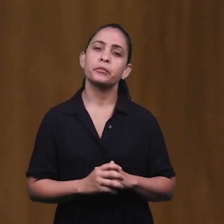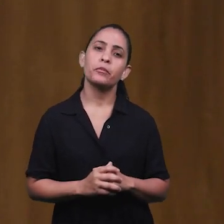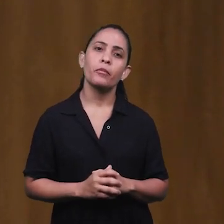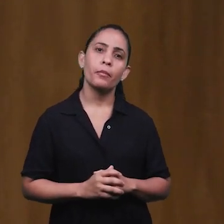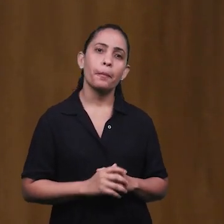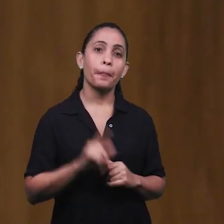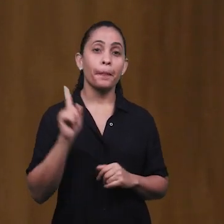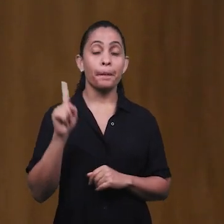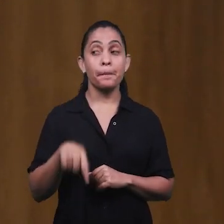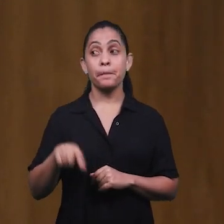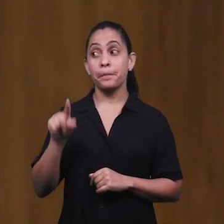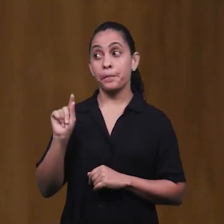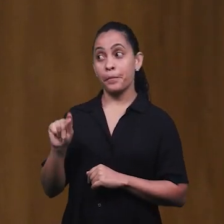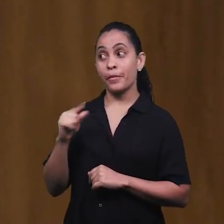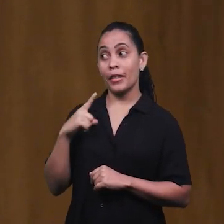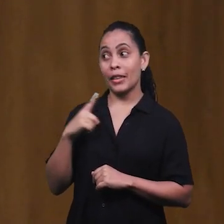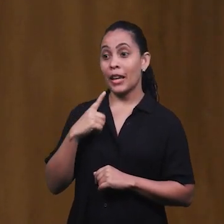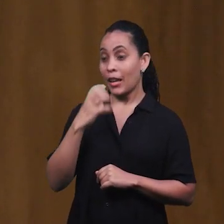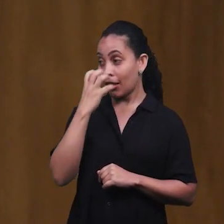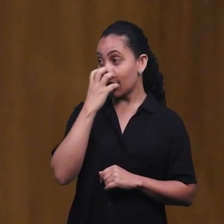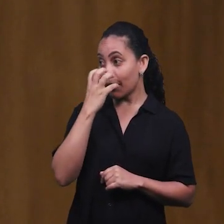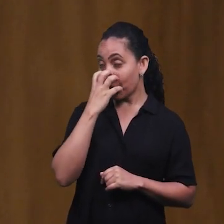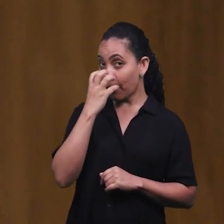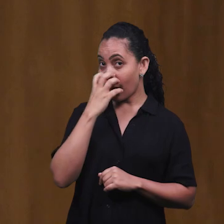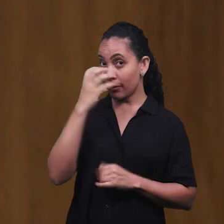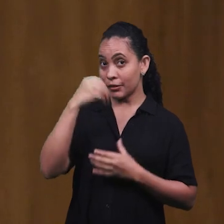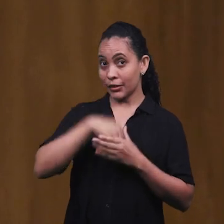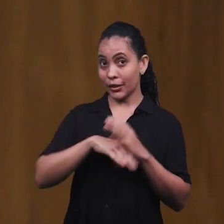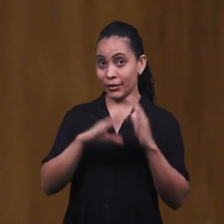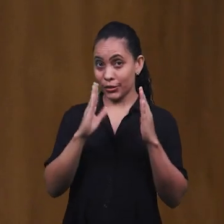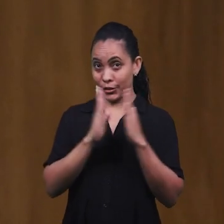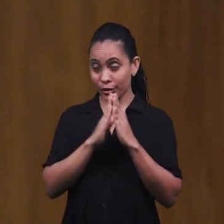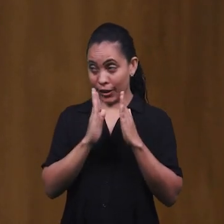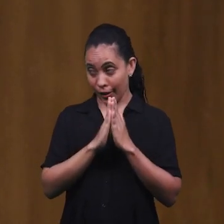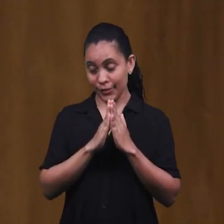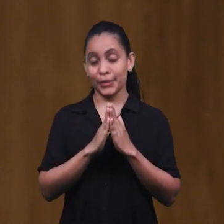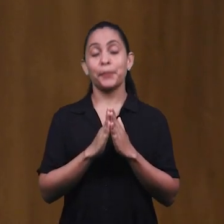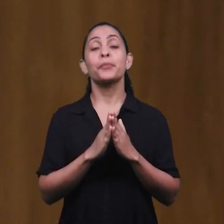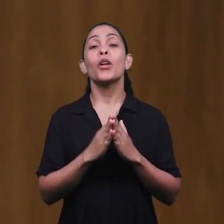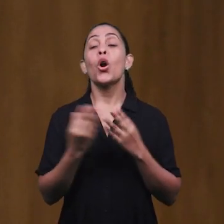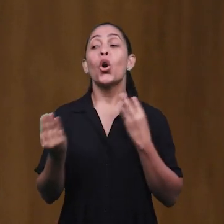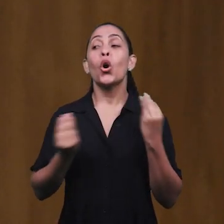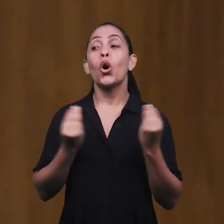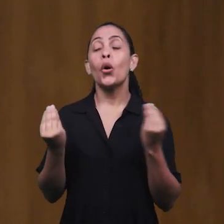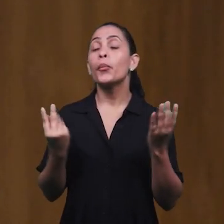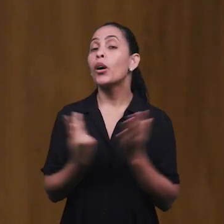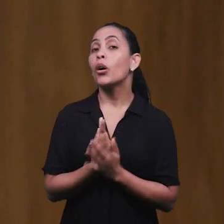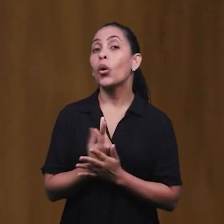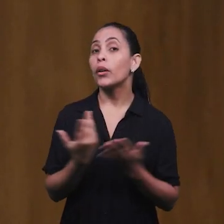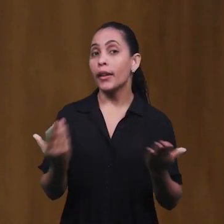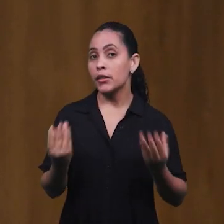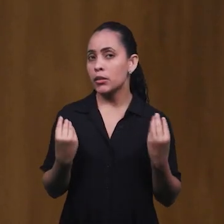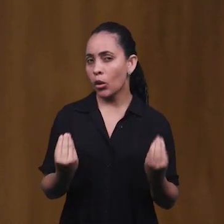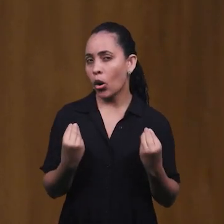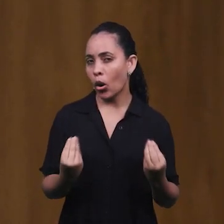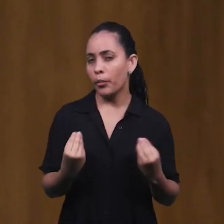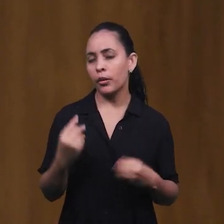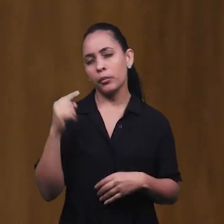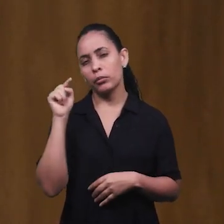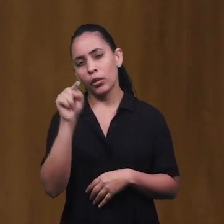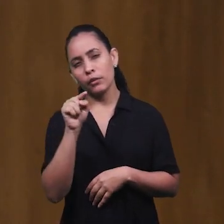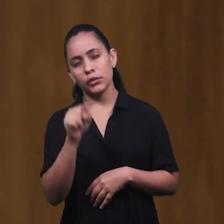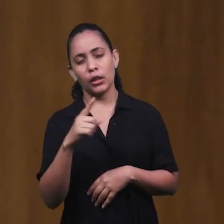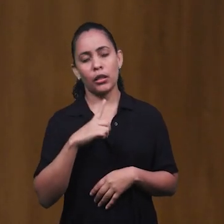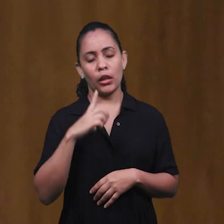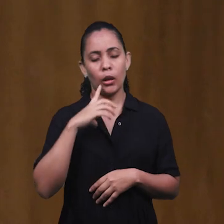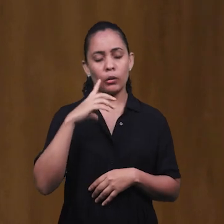a possibilidade de você ter animais de estimação, né, dentro de casa, dentro da unidade. E como é que é isso hoje? Né? Para você ter